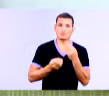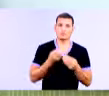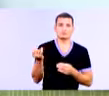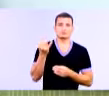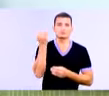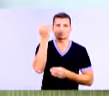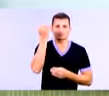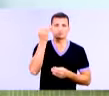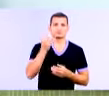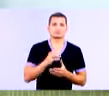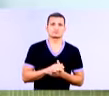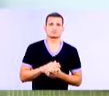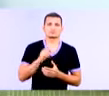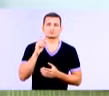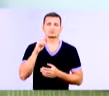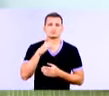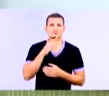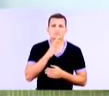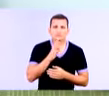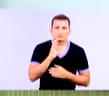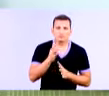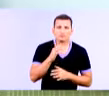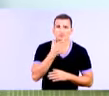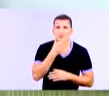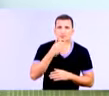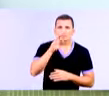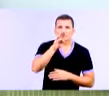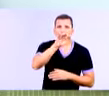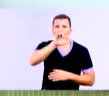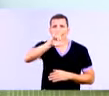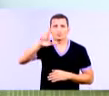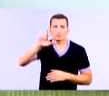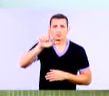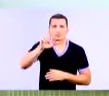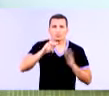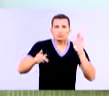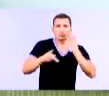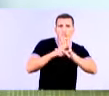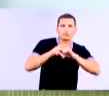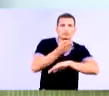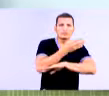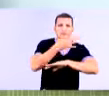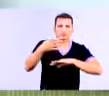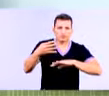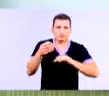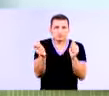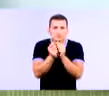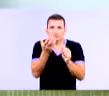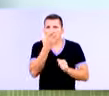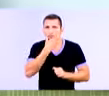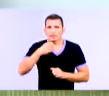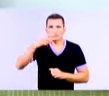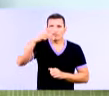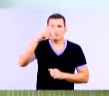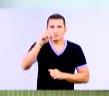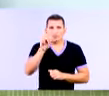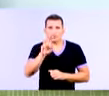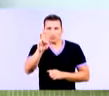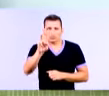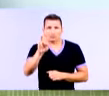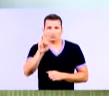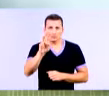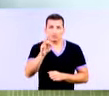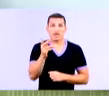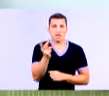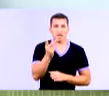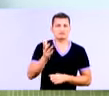era, não sei se já ouviram falar do Bill Gates, o dono da Microsoft, juntamente com seu colega Paul Allen. Eles